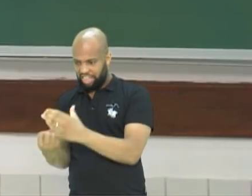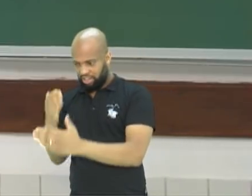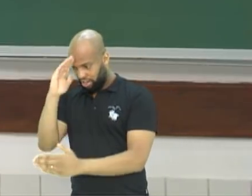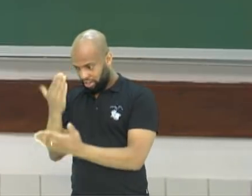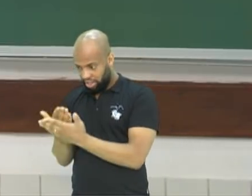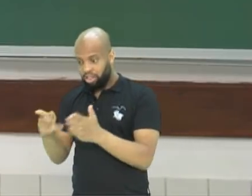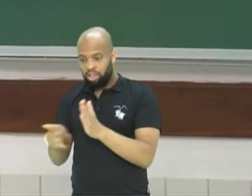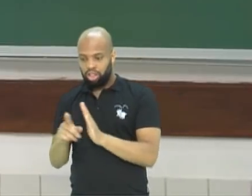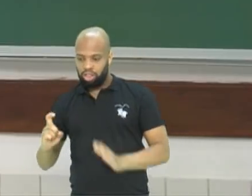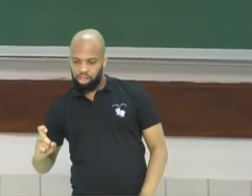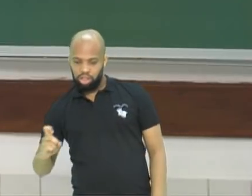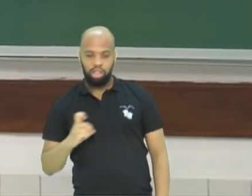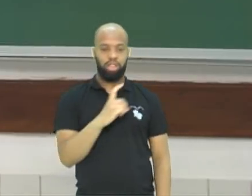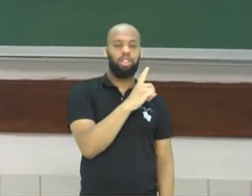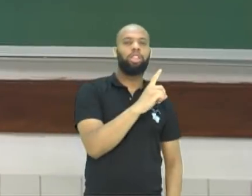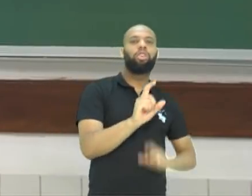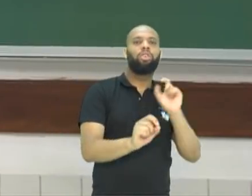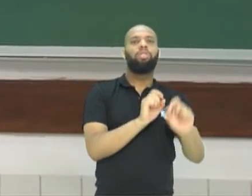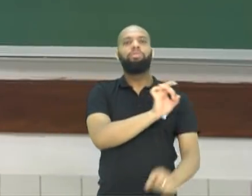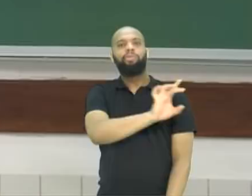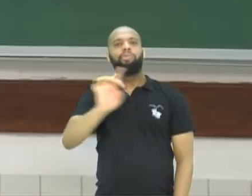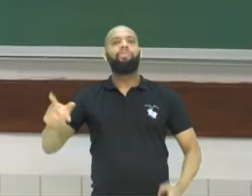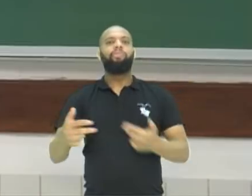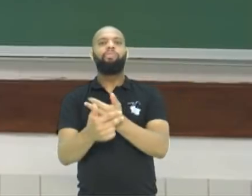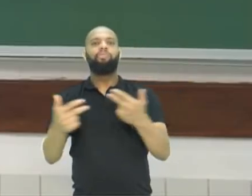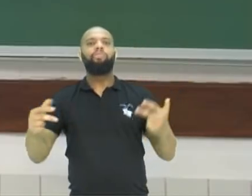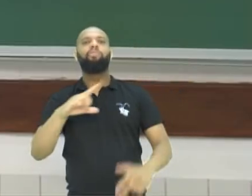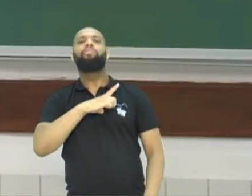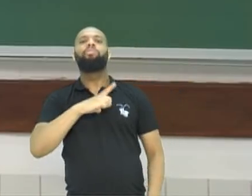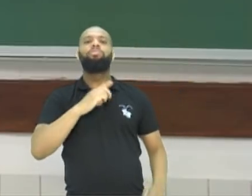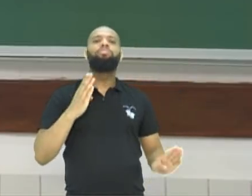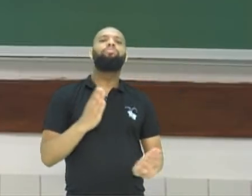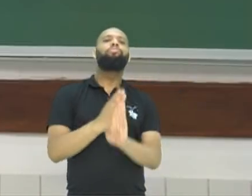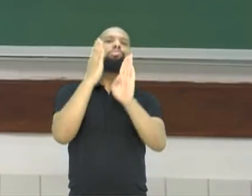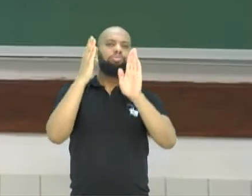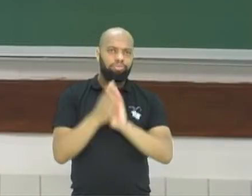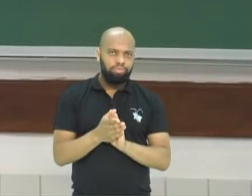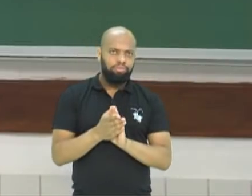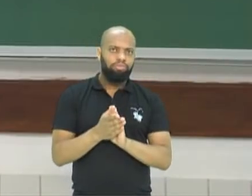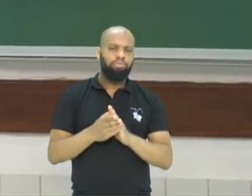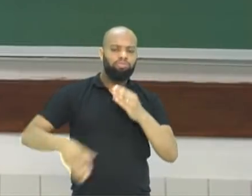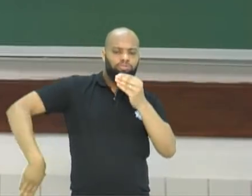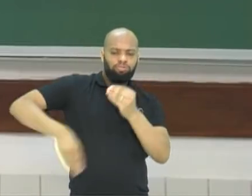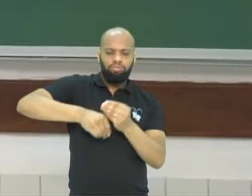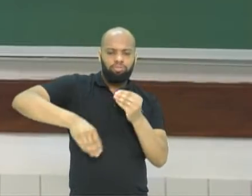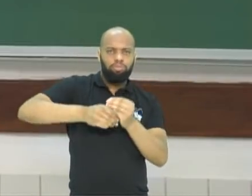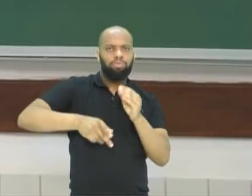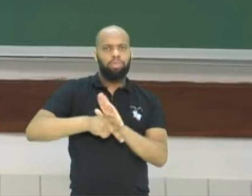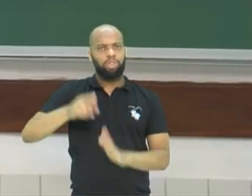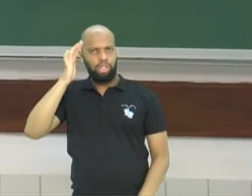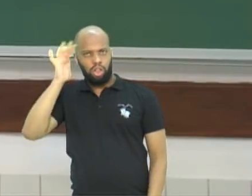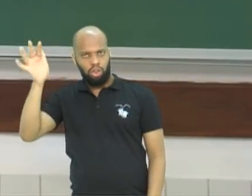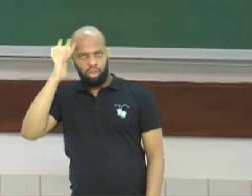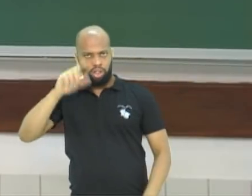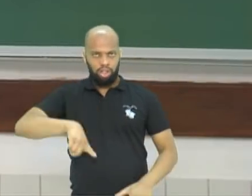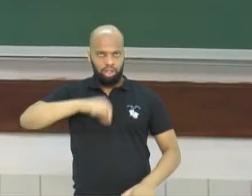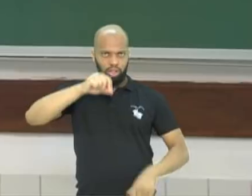para evolucionista. No que cada uma dessas descobertas contribuiu para a teoria da seleção